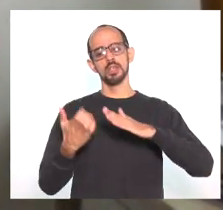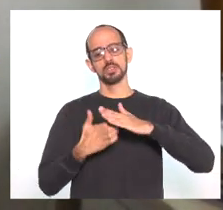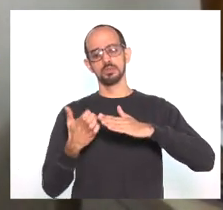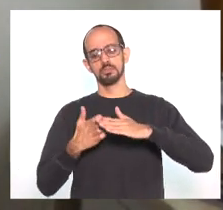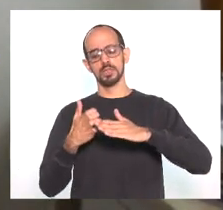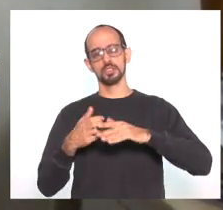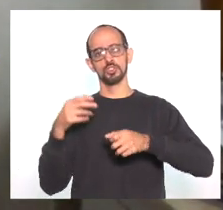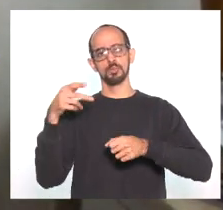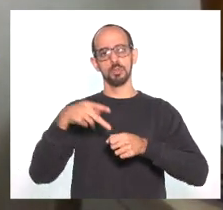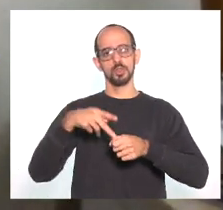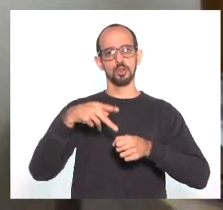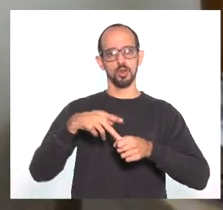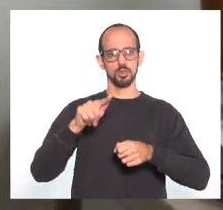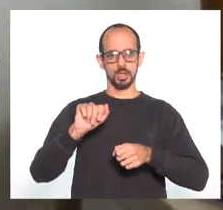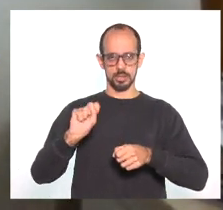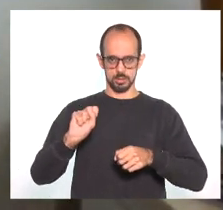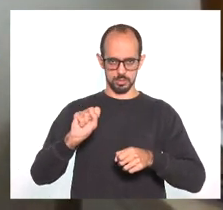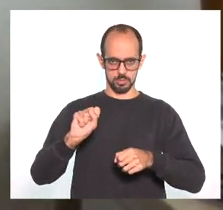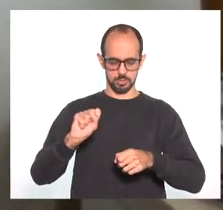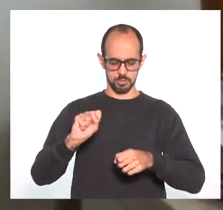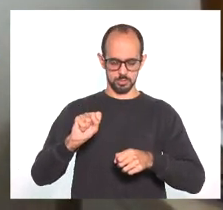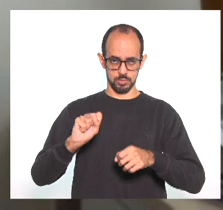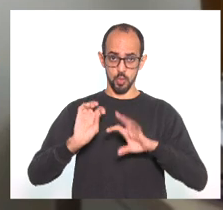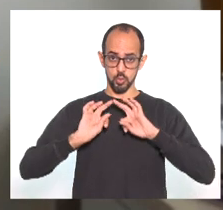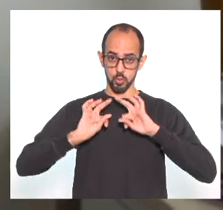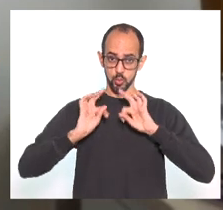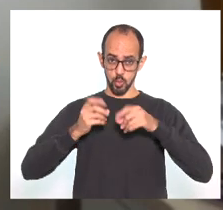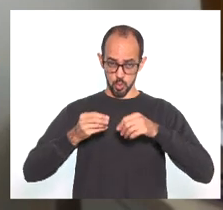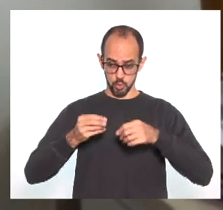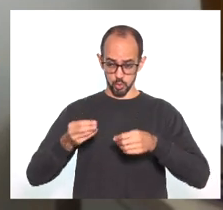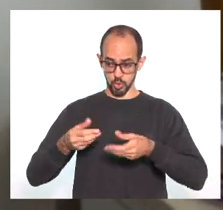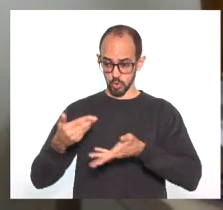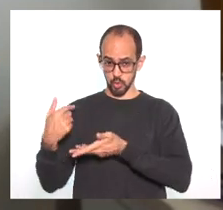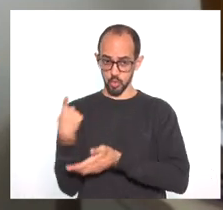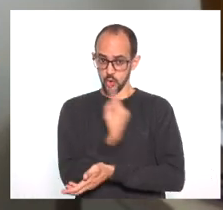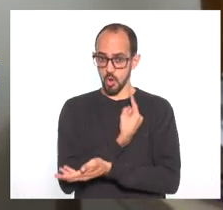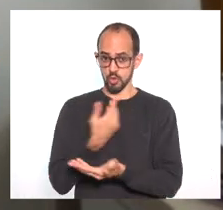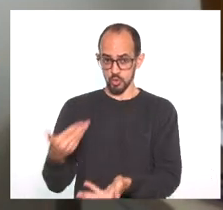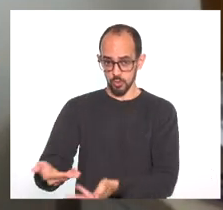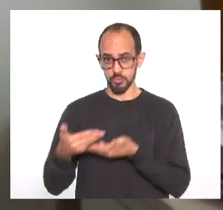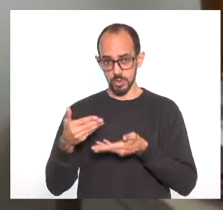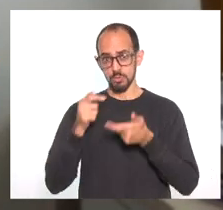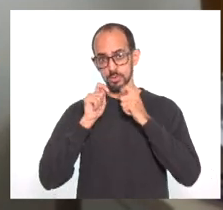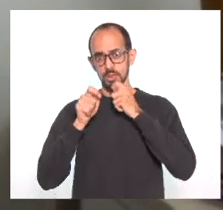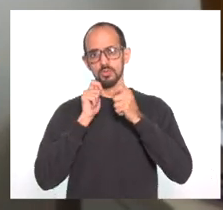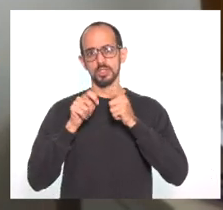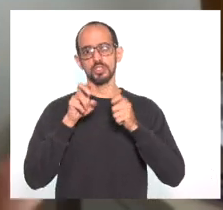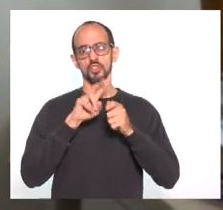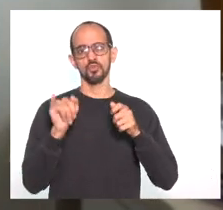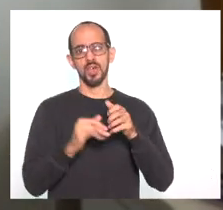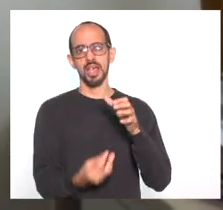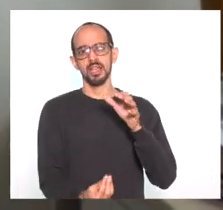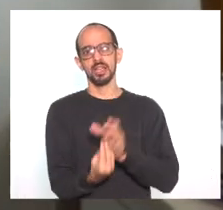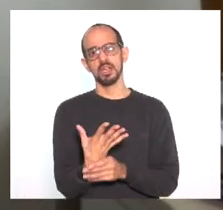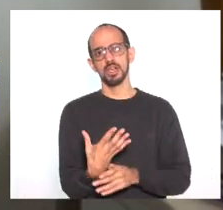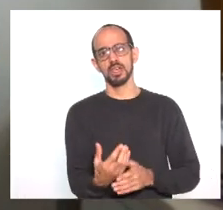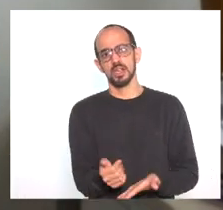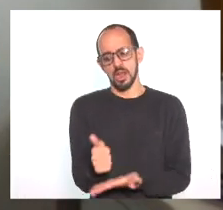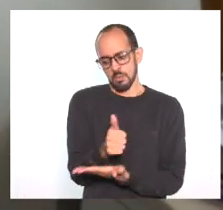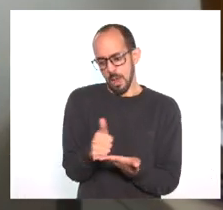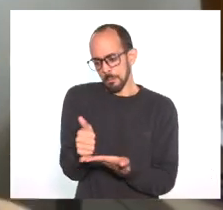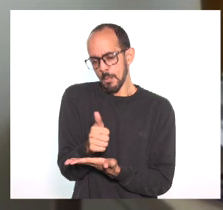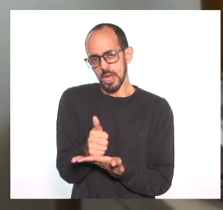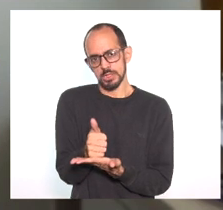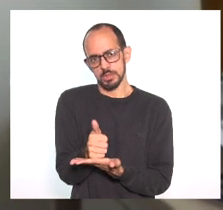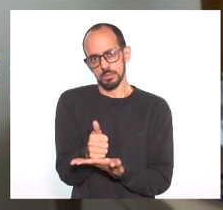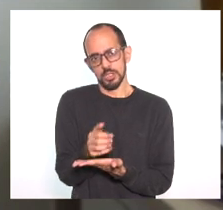gás. Então, tudo que a gente chamar, a gente fundamenta, né? Para que não seja uma CPI